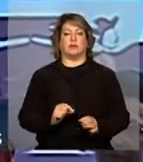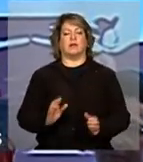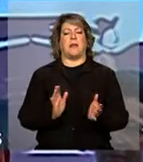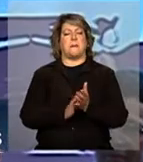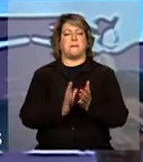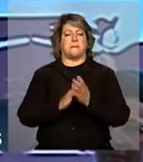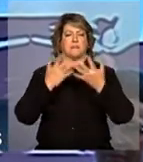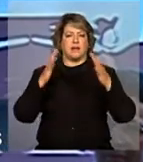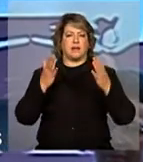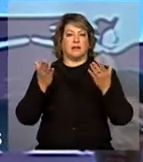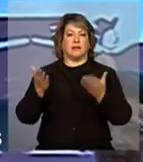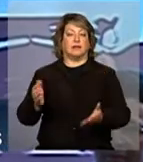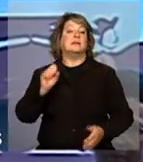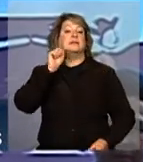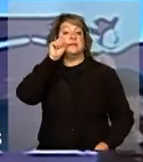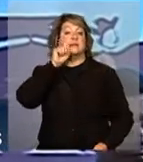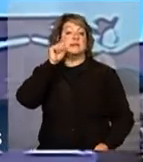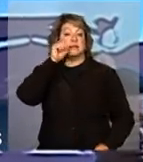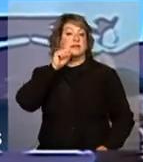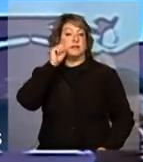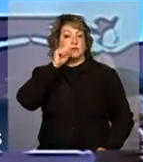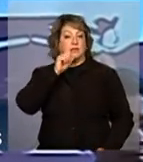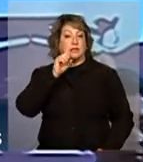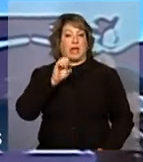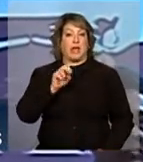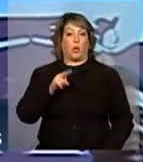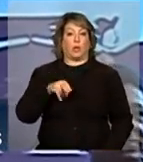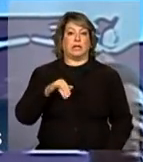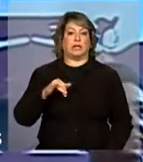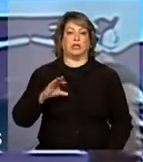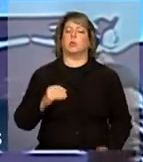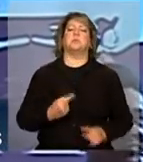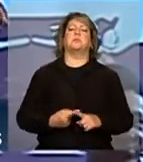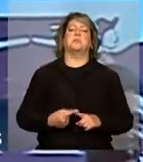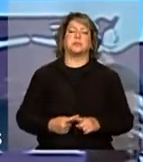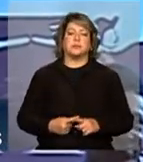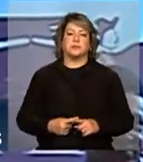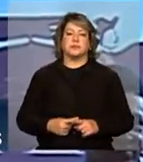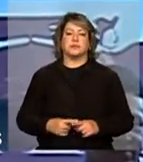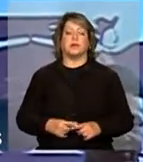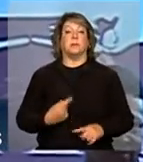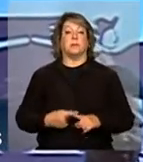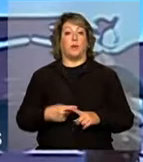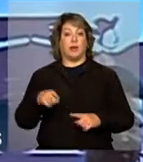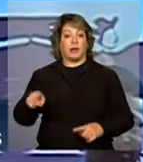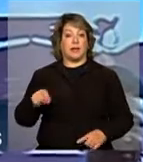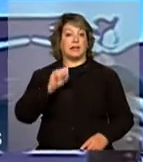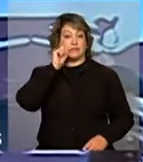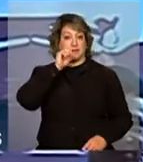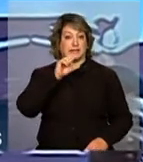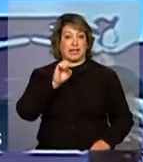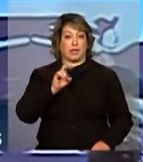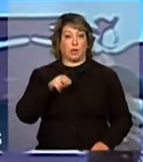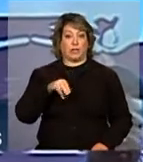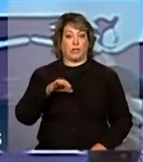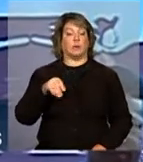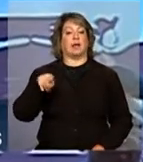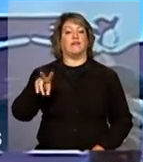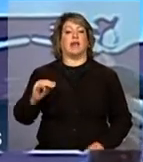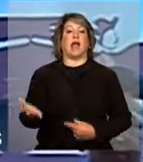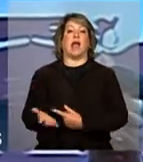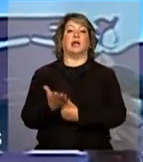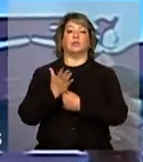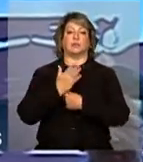de palmas aqui para o senador Eunício. Por quê? O senador vai me